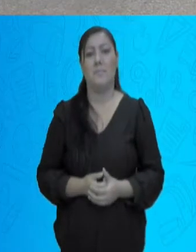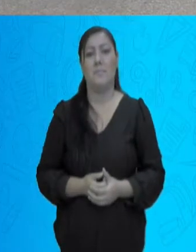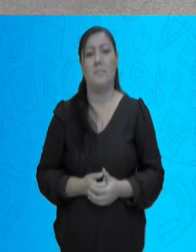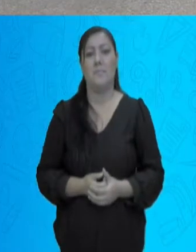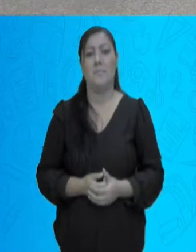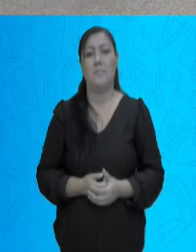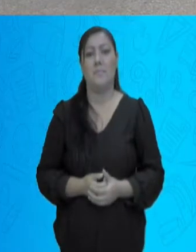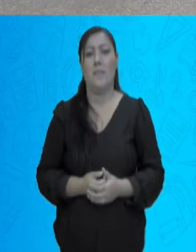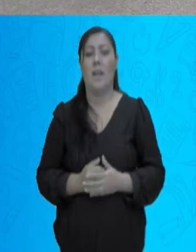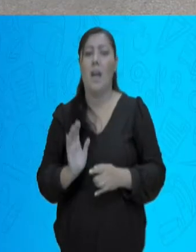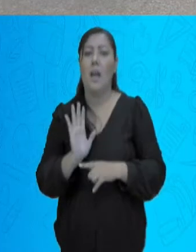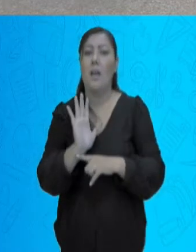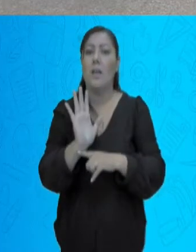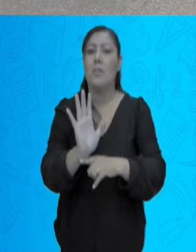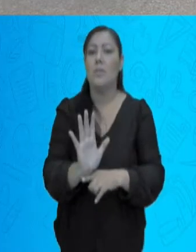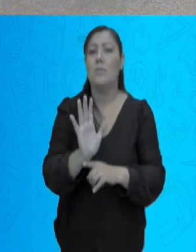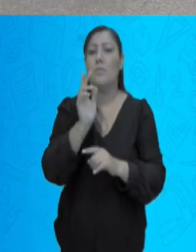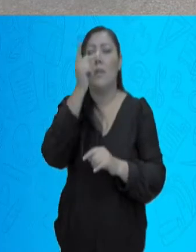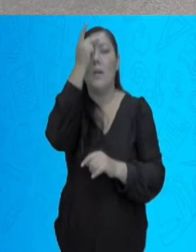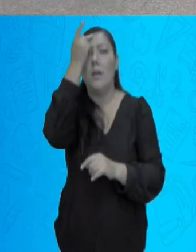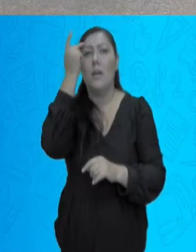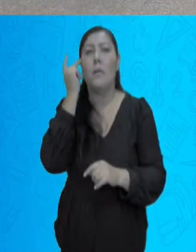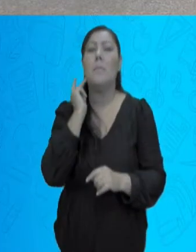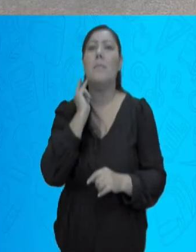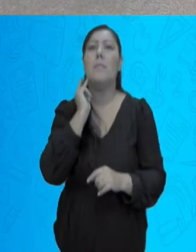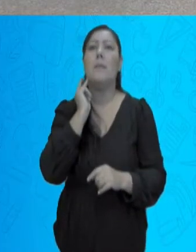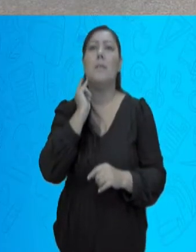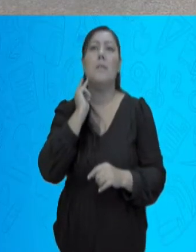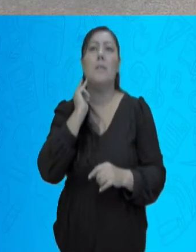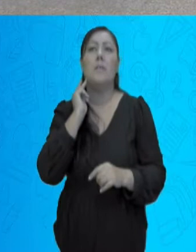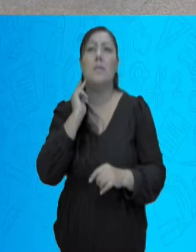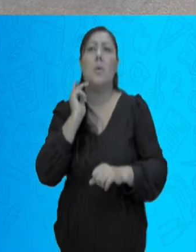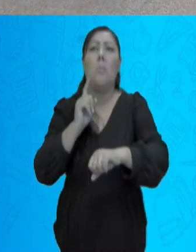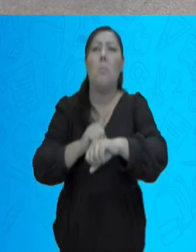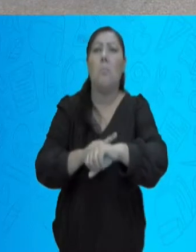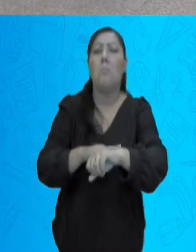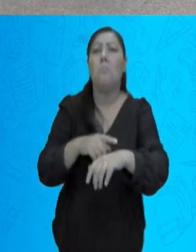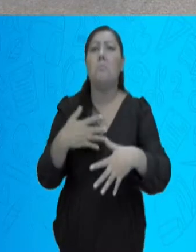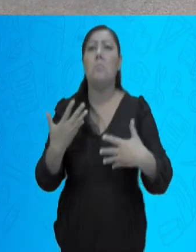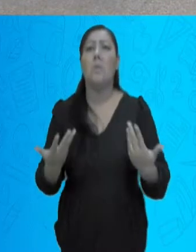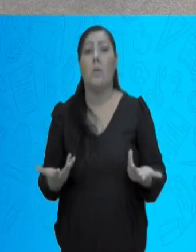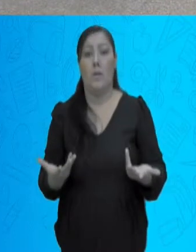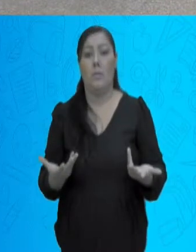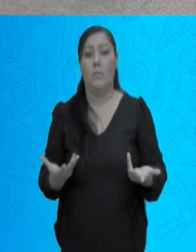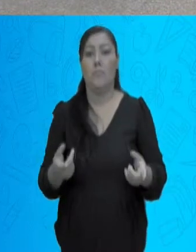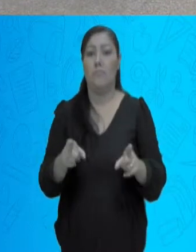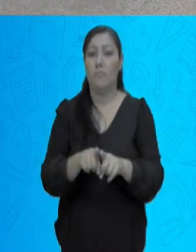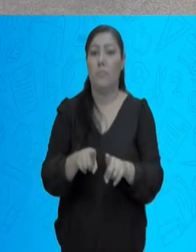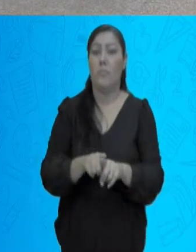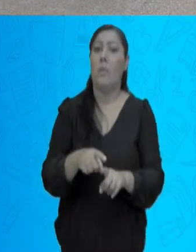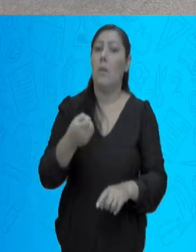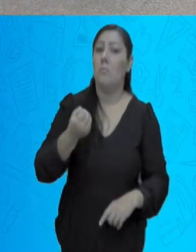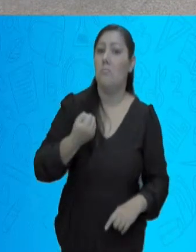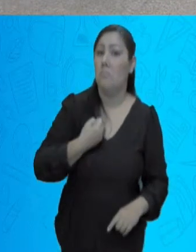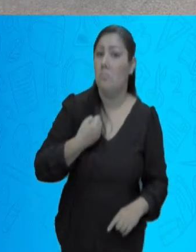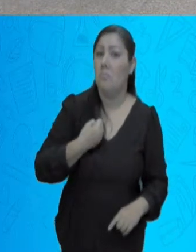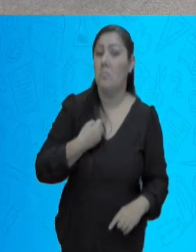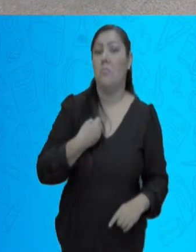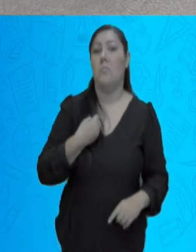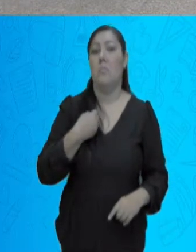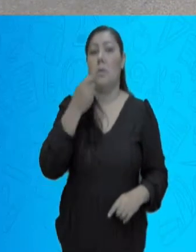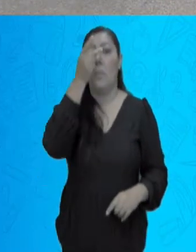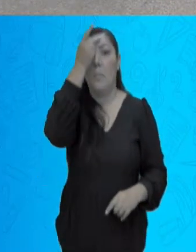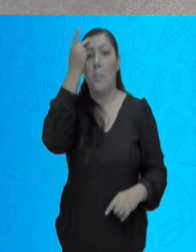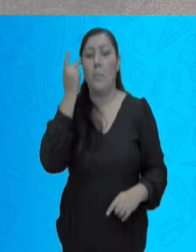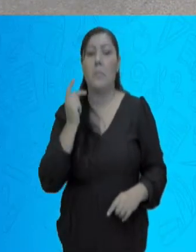tempo, ele também traz a questão de número pessoa. que indica se é singular ou